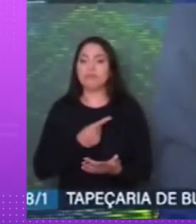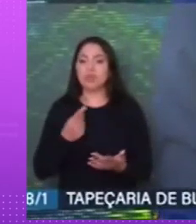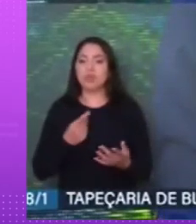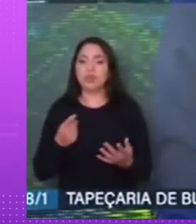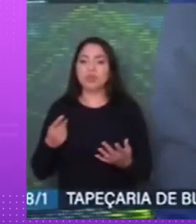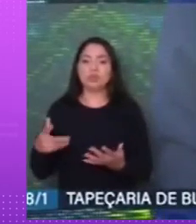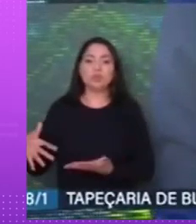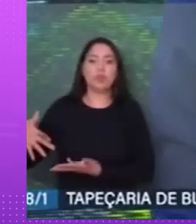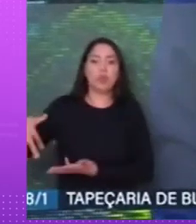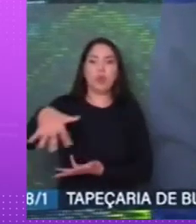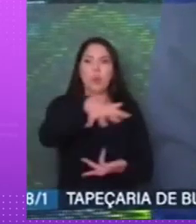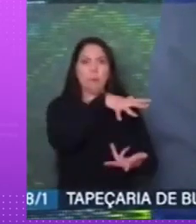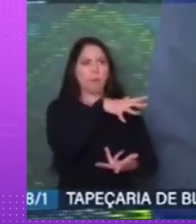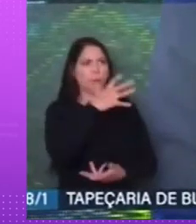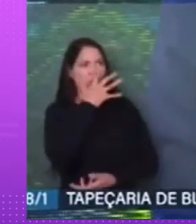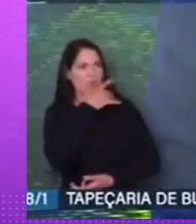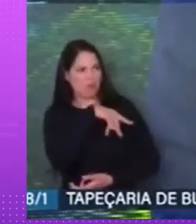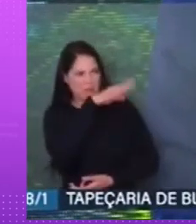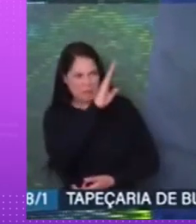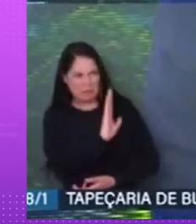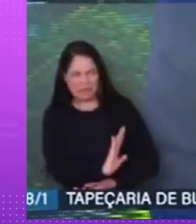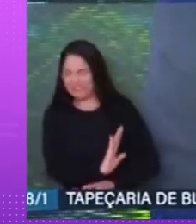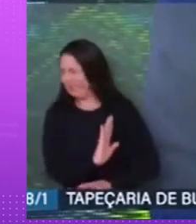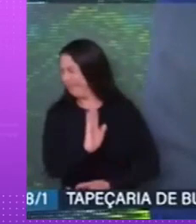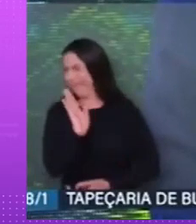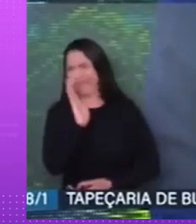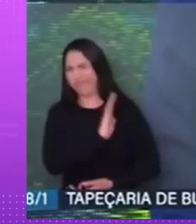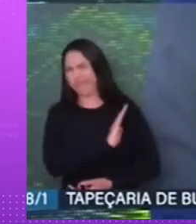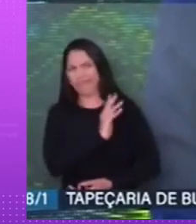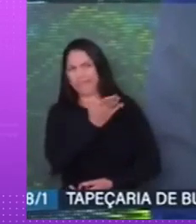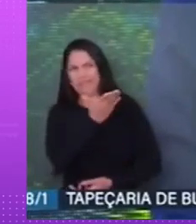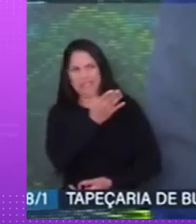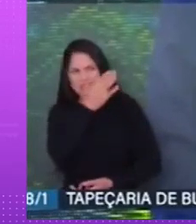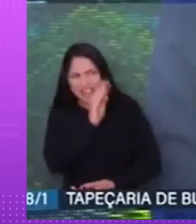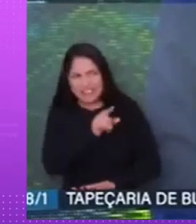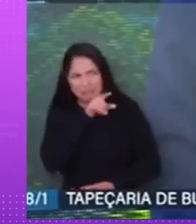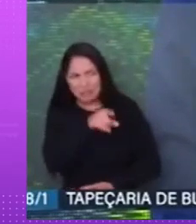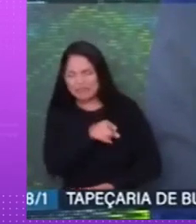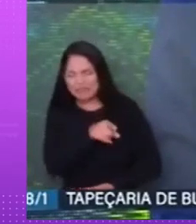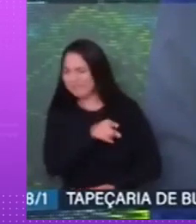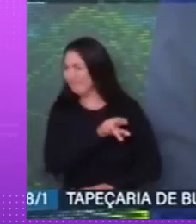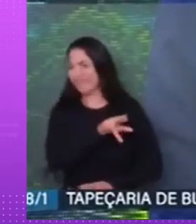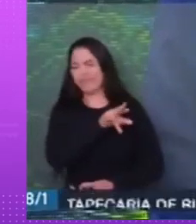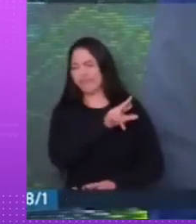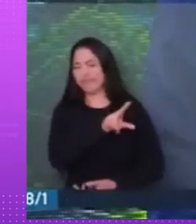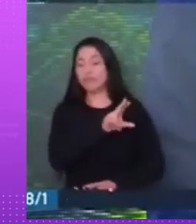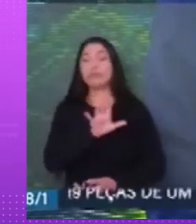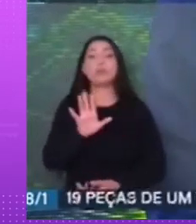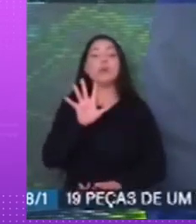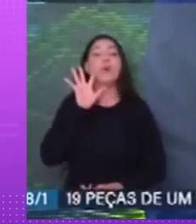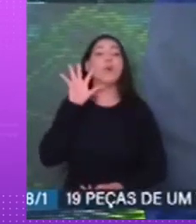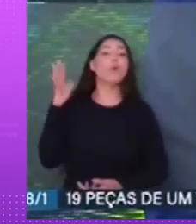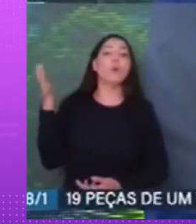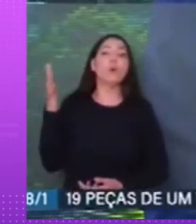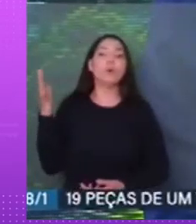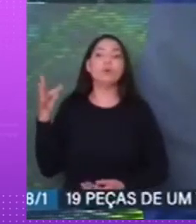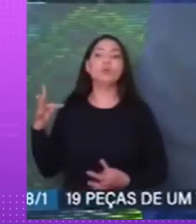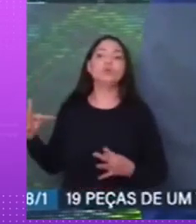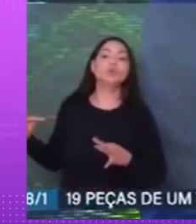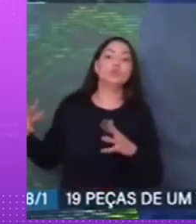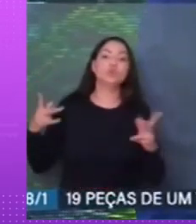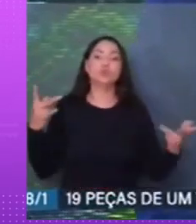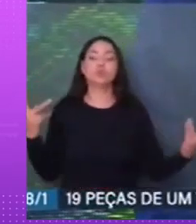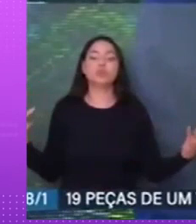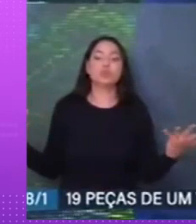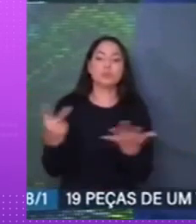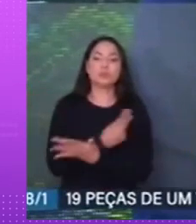e o prédio do Supremo Tribunal Federal foram invadidos por manifestantes. E hoje está programada uma série de eventos alusivos à